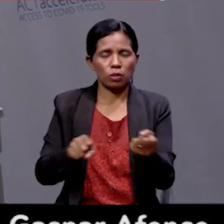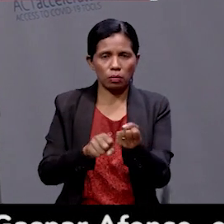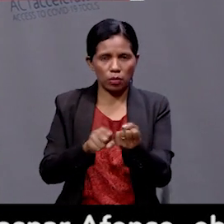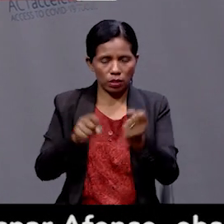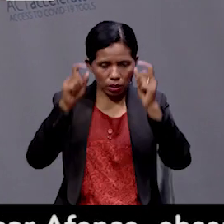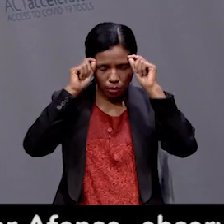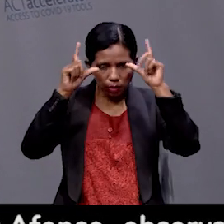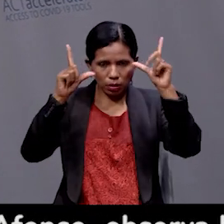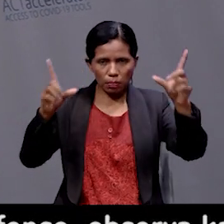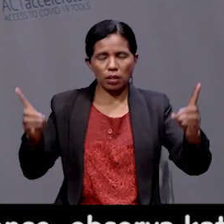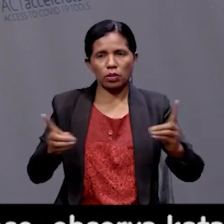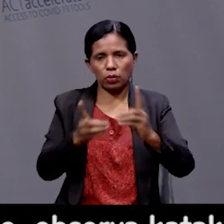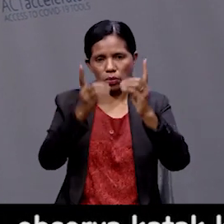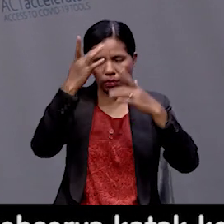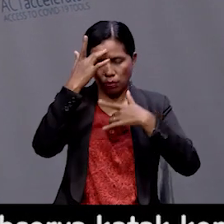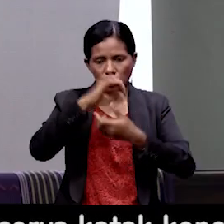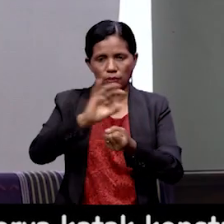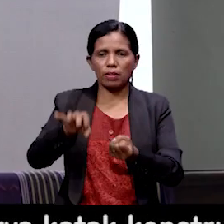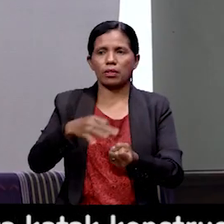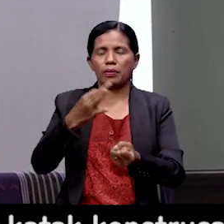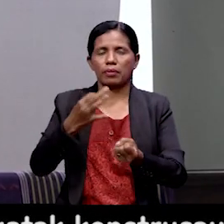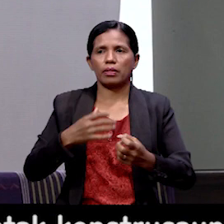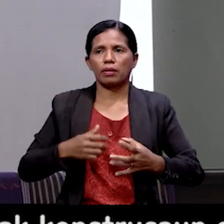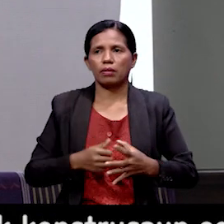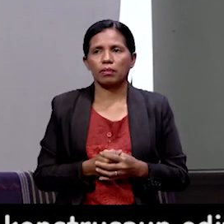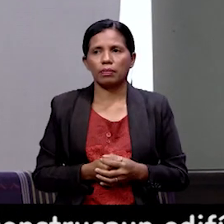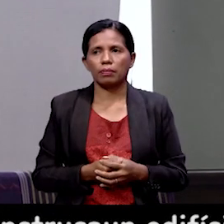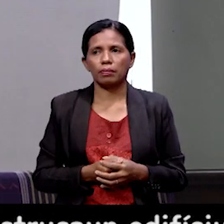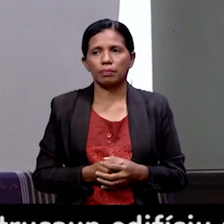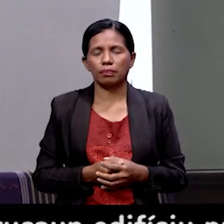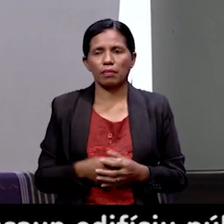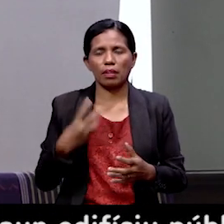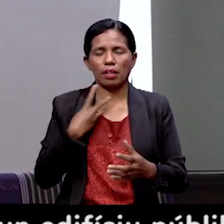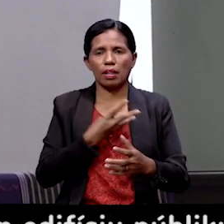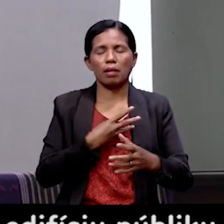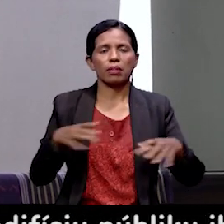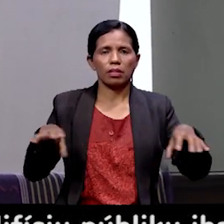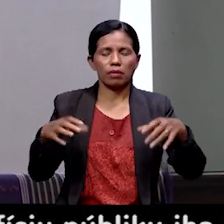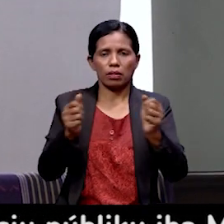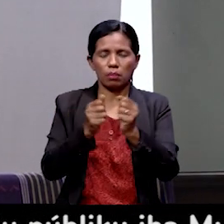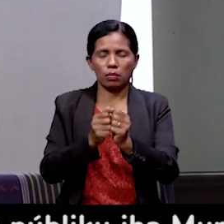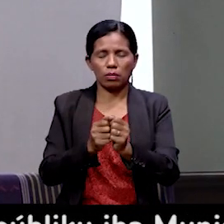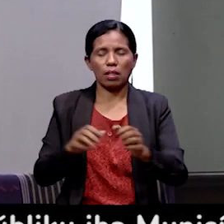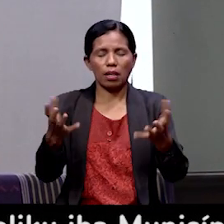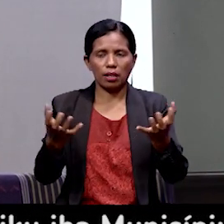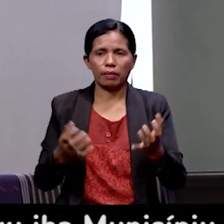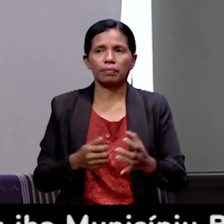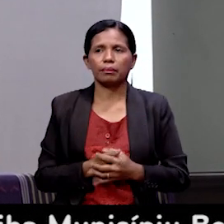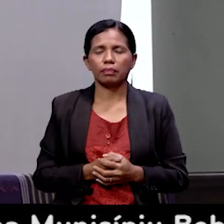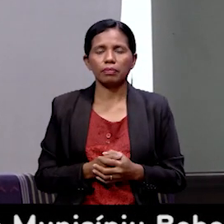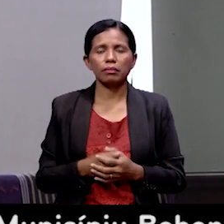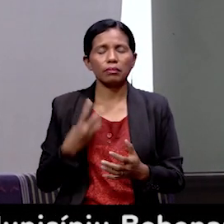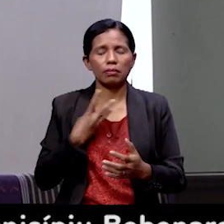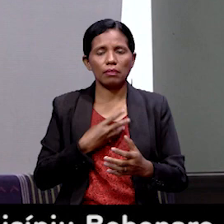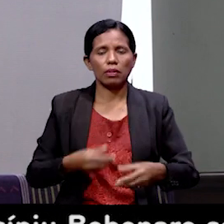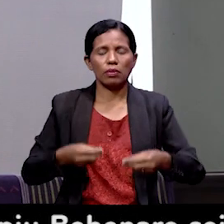Timor-Leste luta contra COVID-19. The Japanese government has provided various assistance to support. Oferece ona